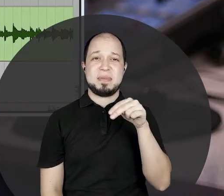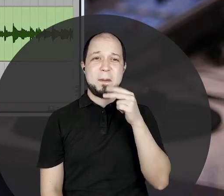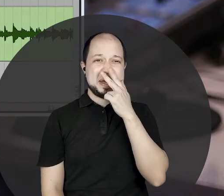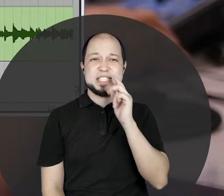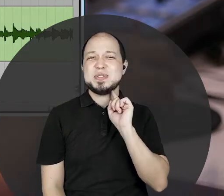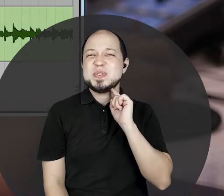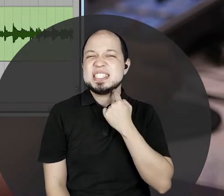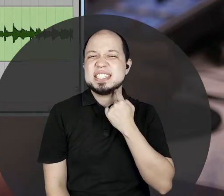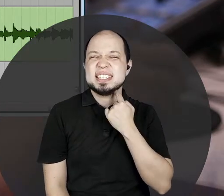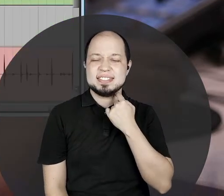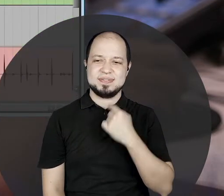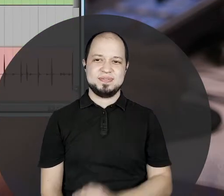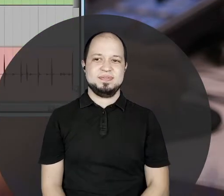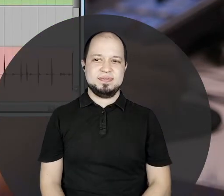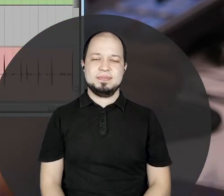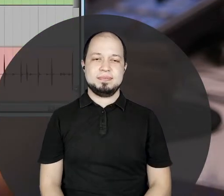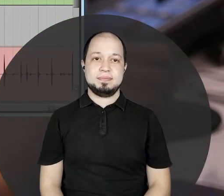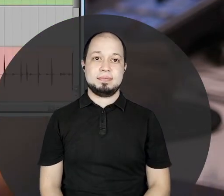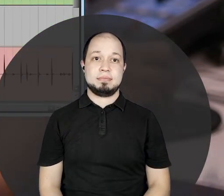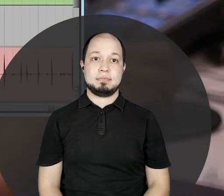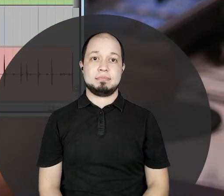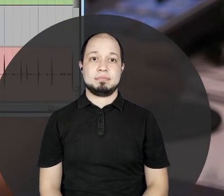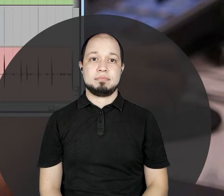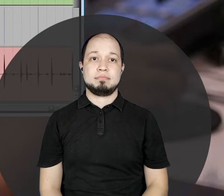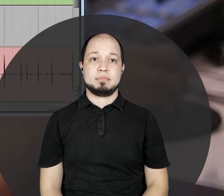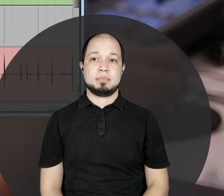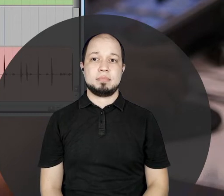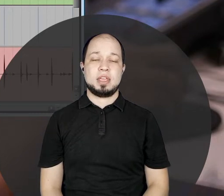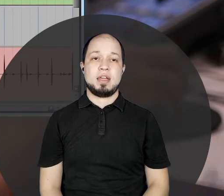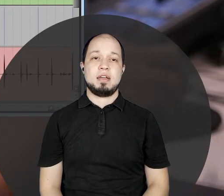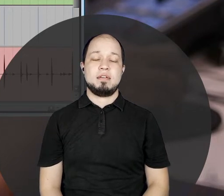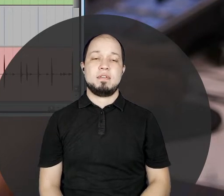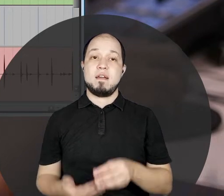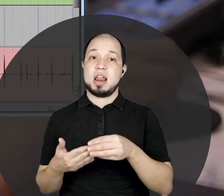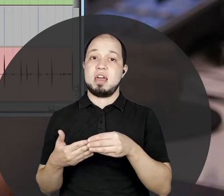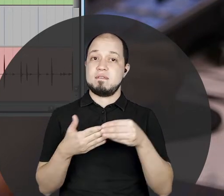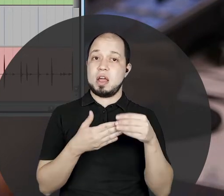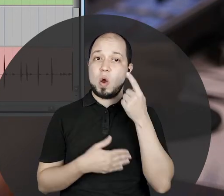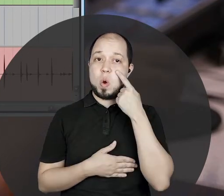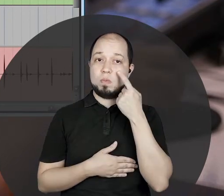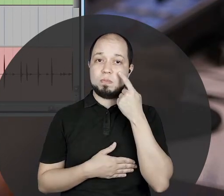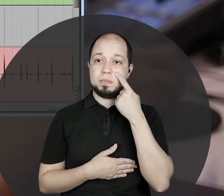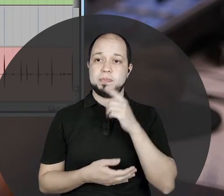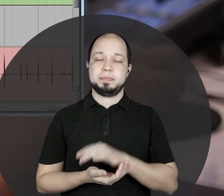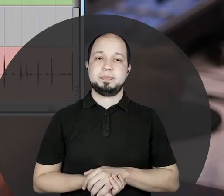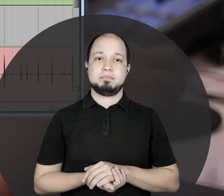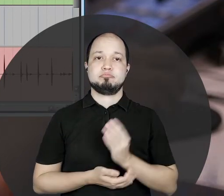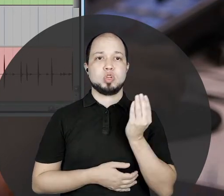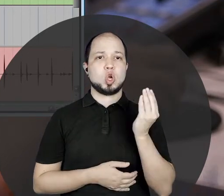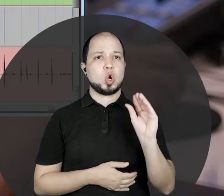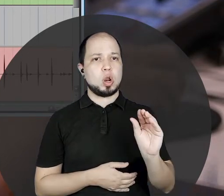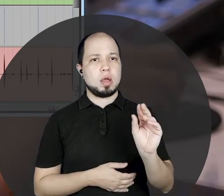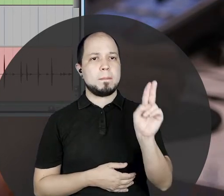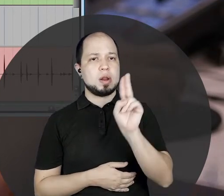Sujinho, só assim mesmo, sujinho. Vou carregar esse negócio para lá, certo? Vou